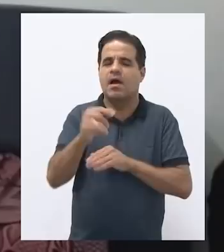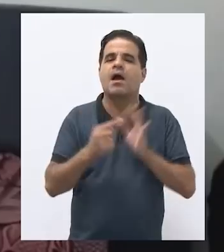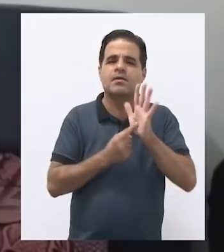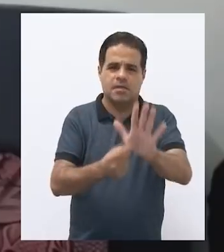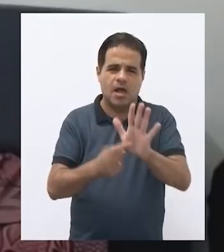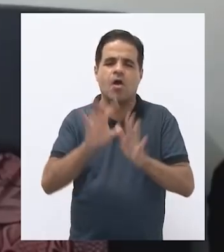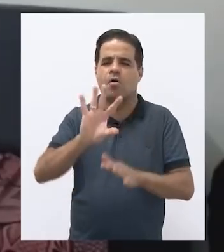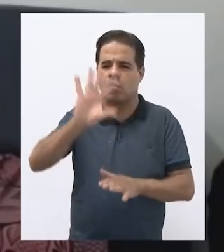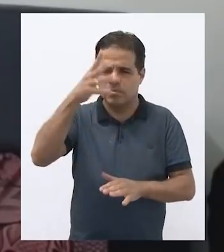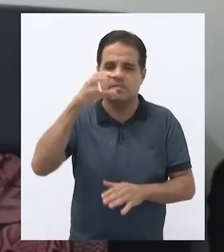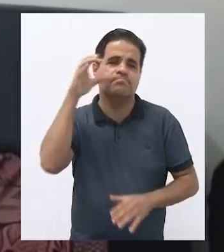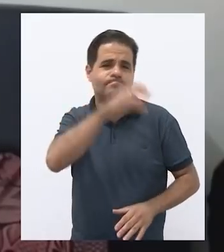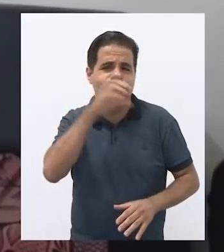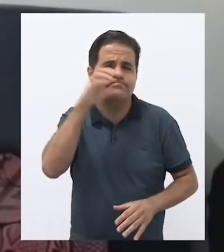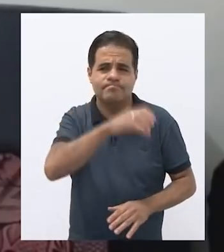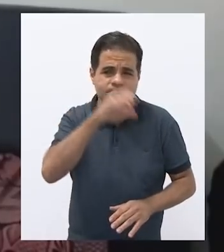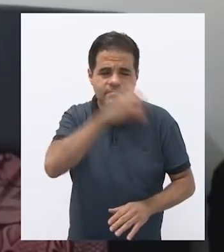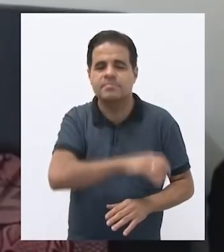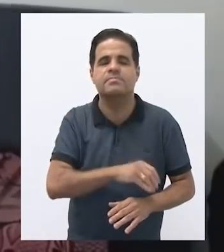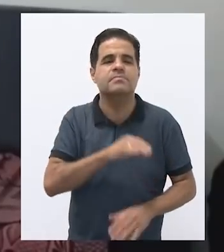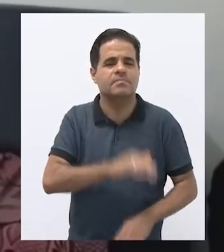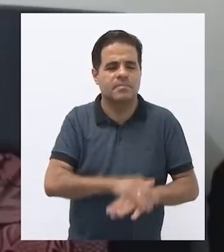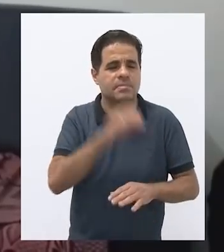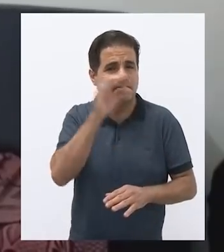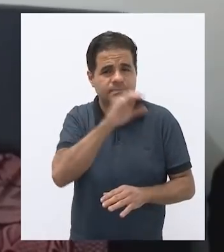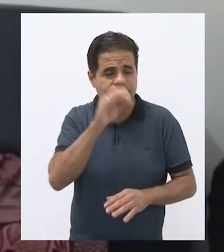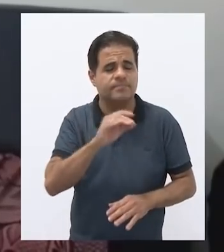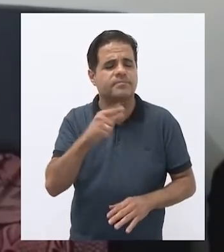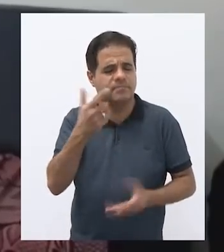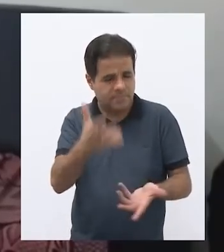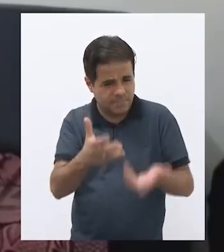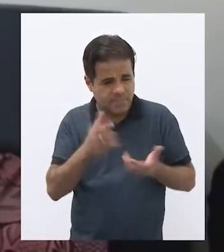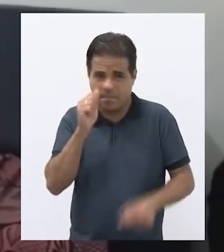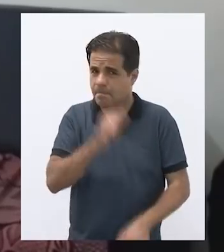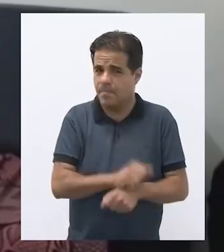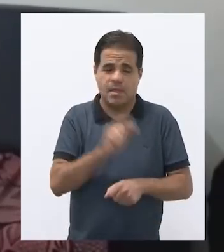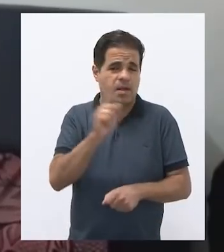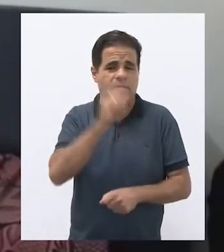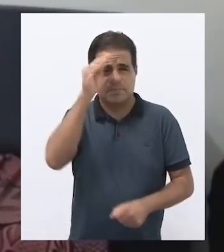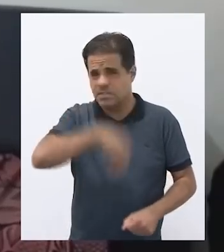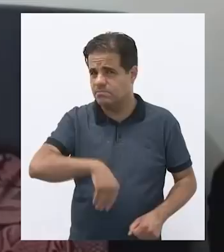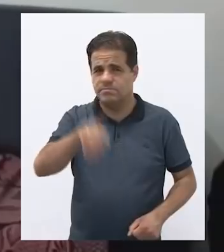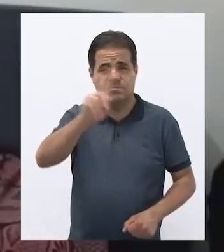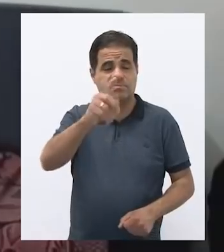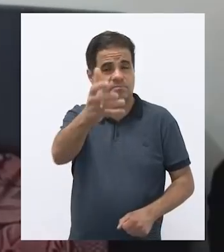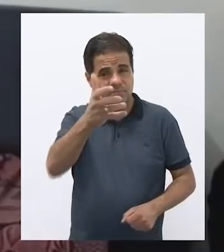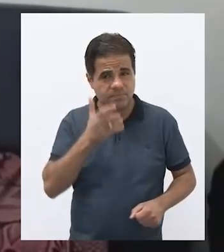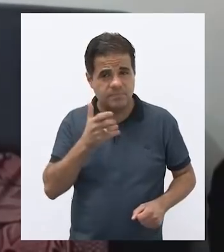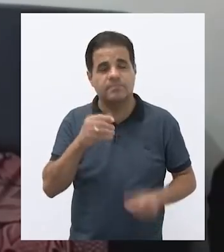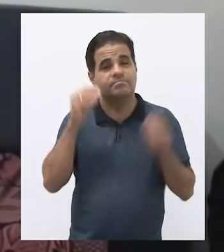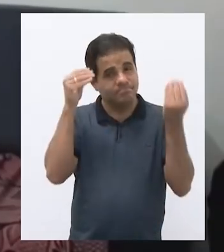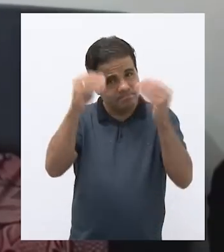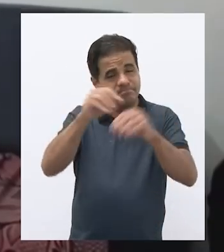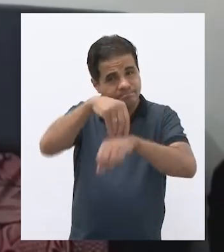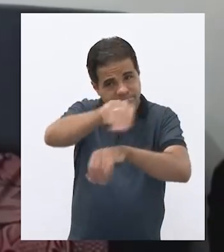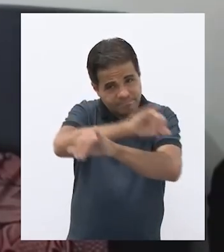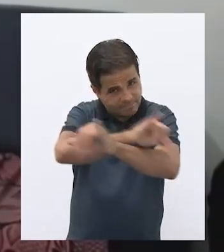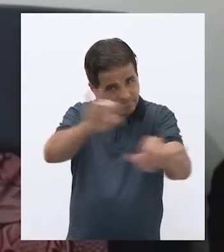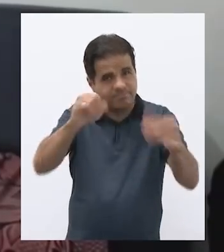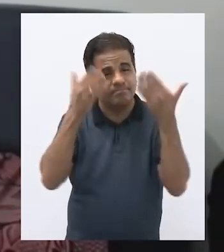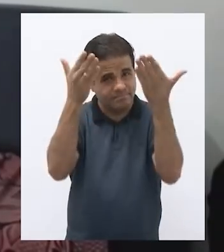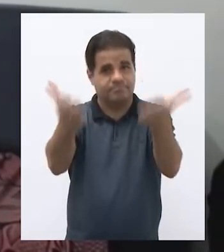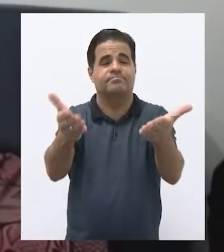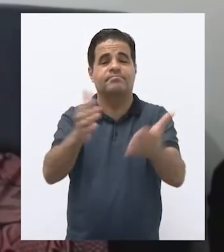acontecer isso rápido, né, o mais rápido possível, e a gente não vai parar e não vamos desistir. Eu só queria deixar esse recado aqui para